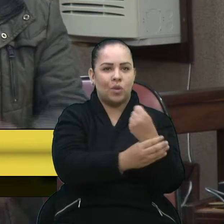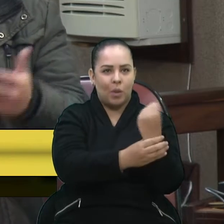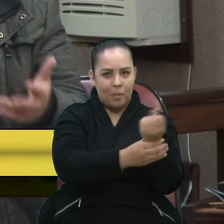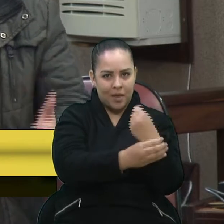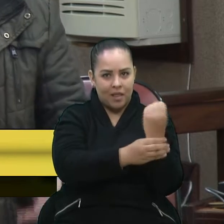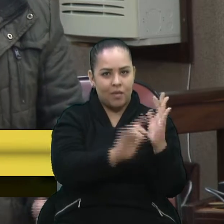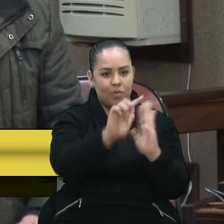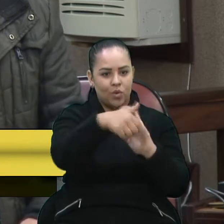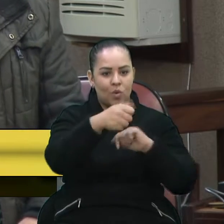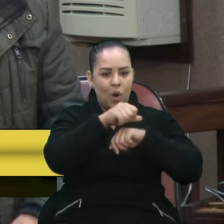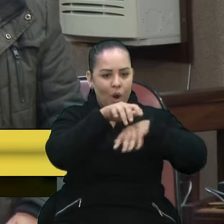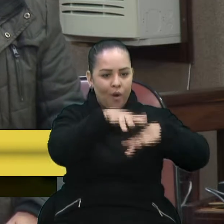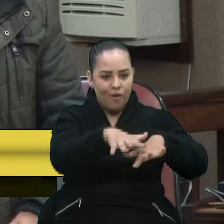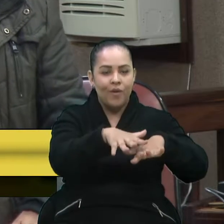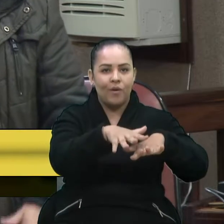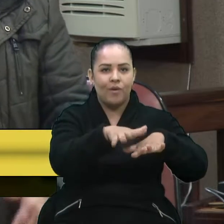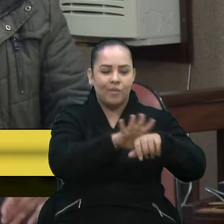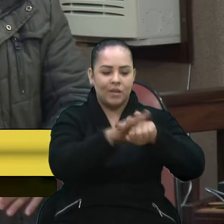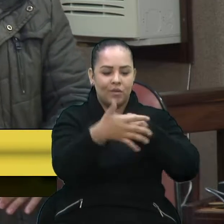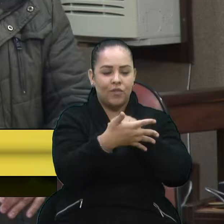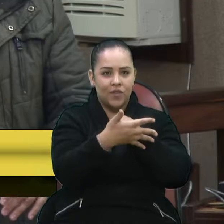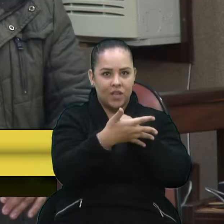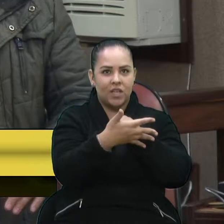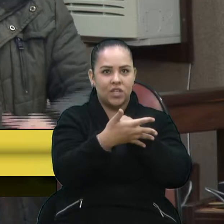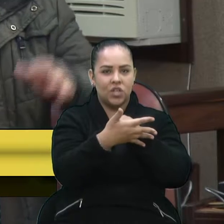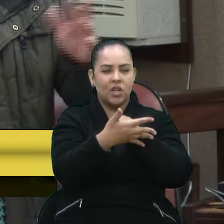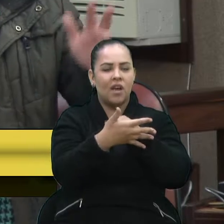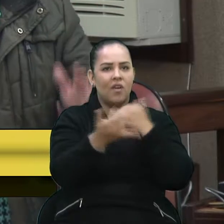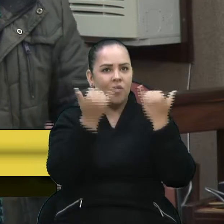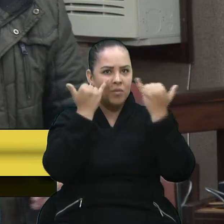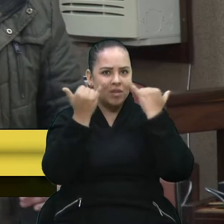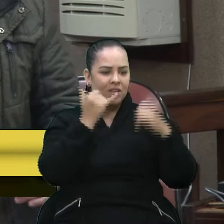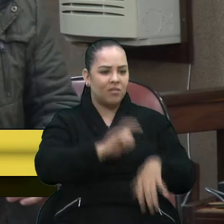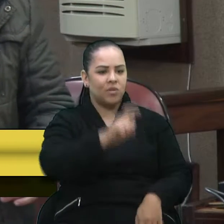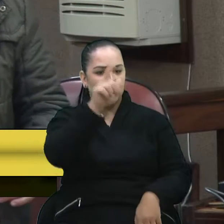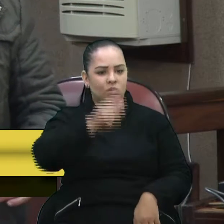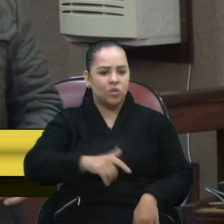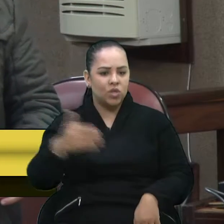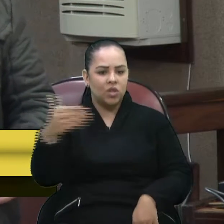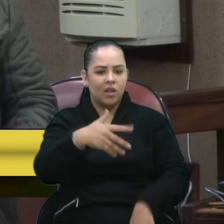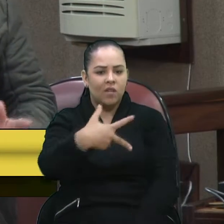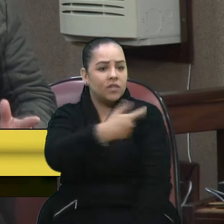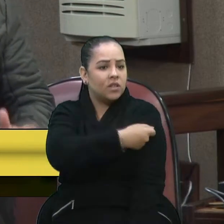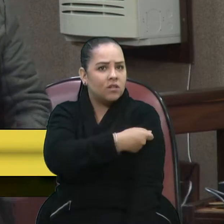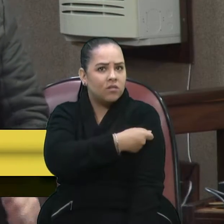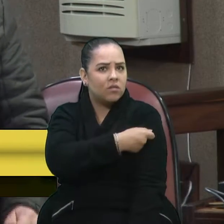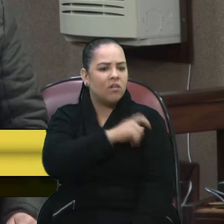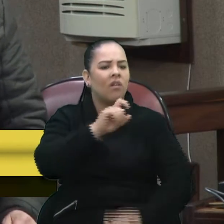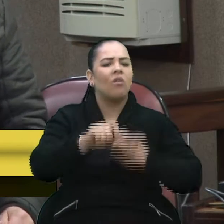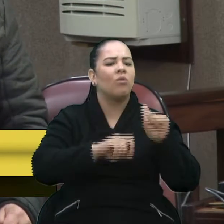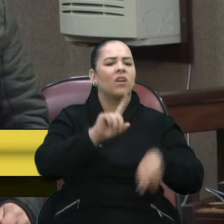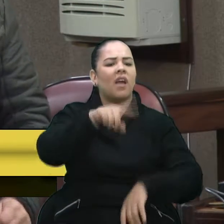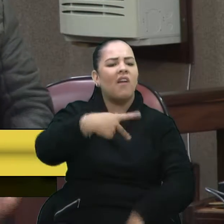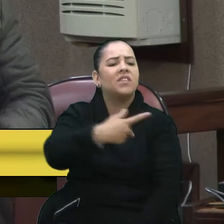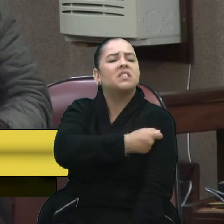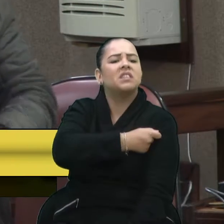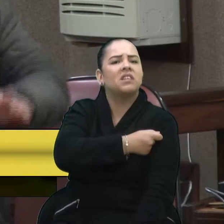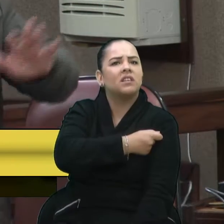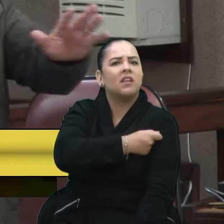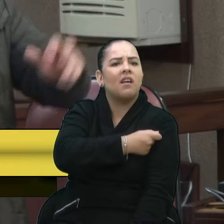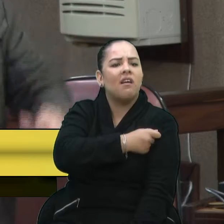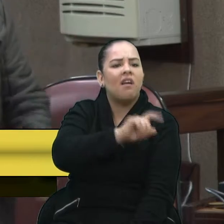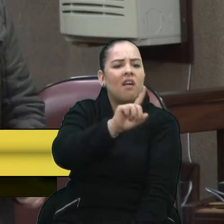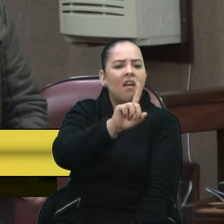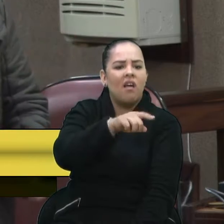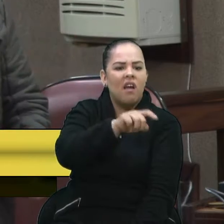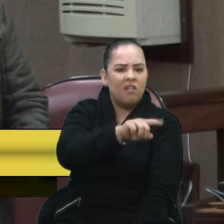Sul, e a secretária trouxe uma informação que as pessoas chegam lá na vacinação e perguntam: que vacina que é? Ah, é essa? Então eu não